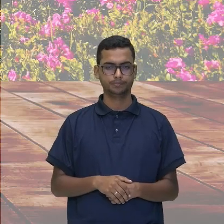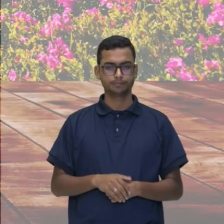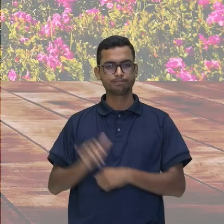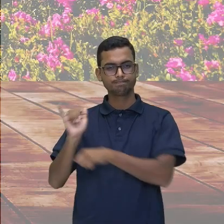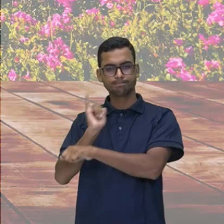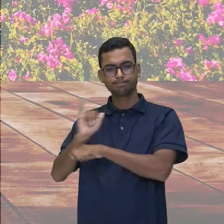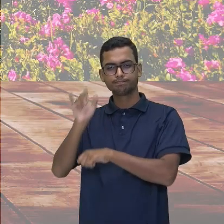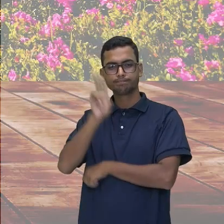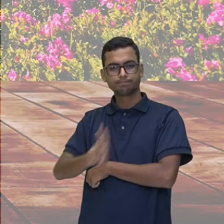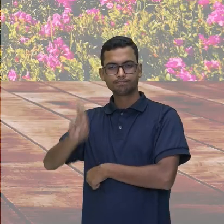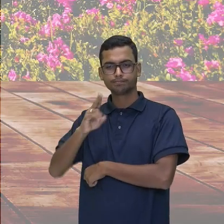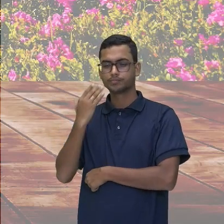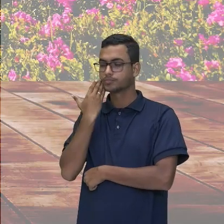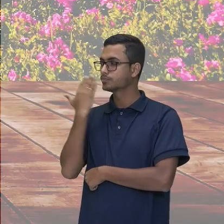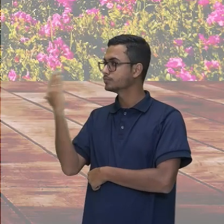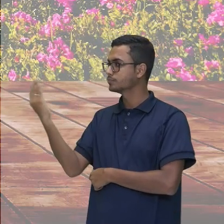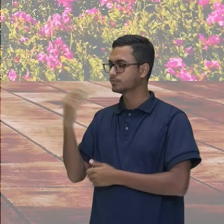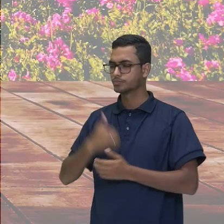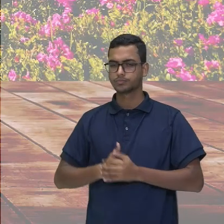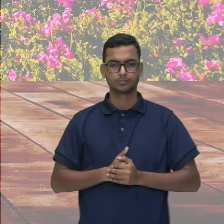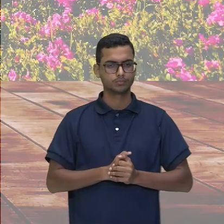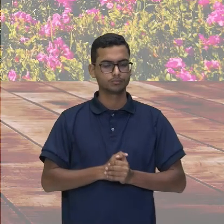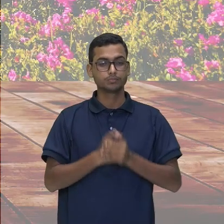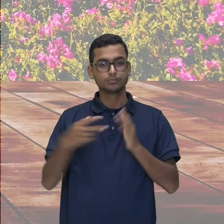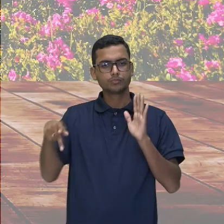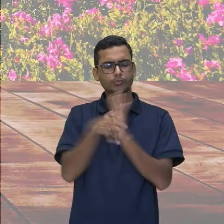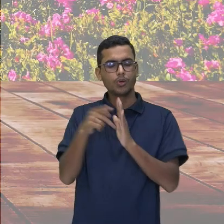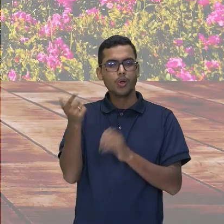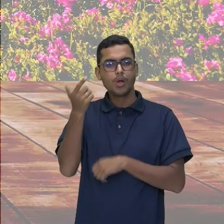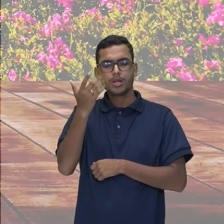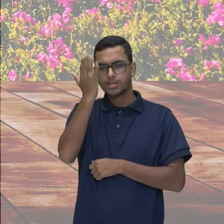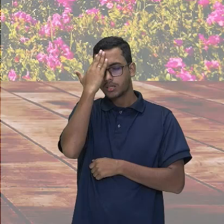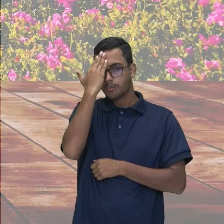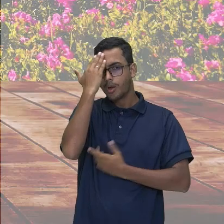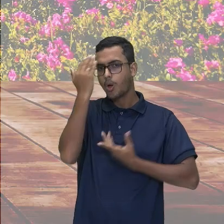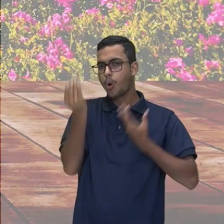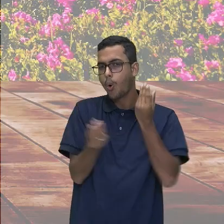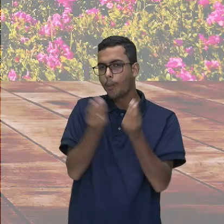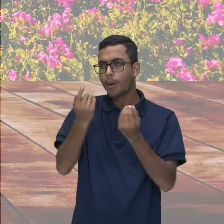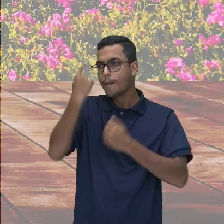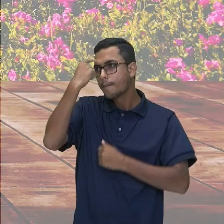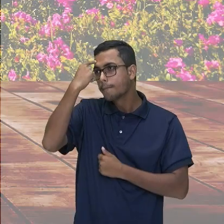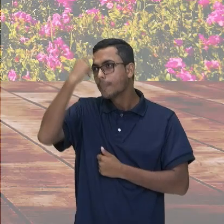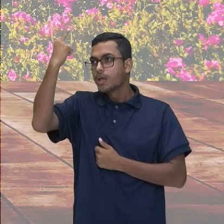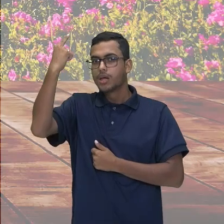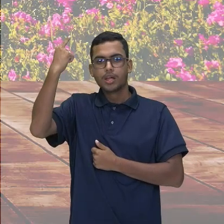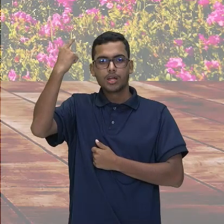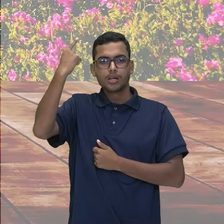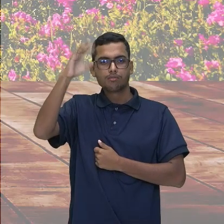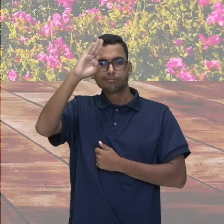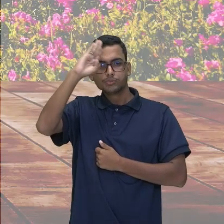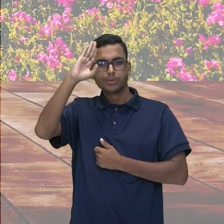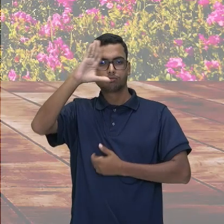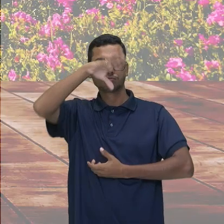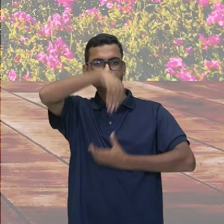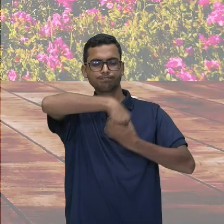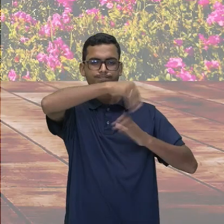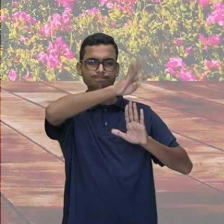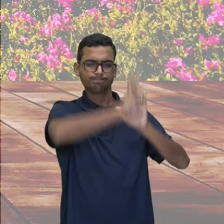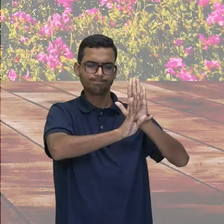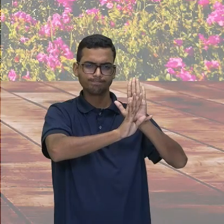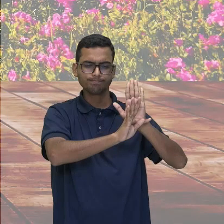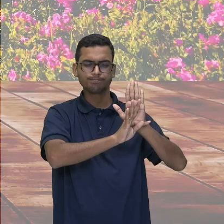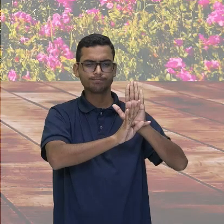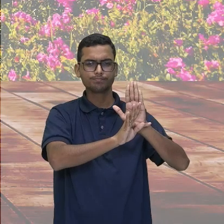ler um texto? Saber qual é a ideia central de um texto. Como assim? Quando você